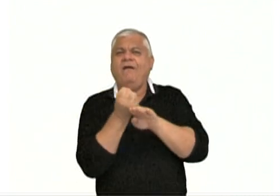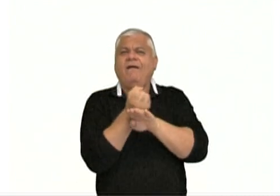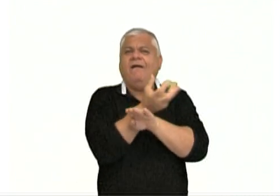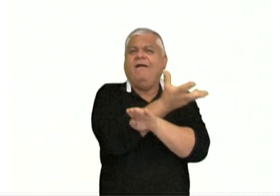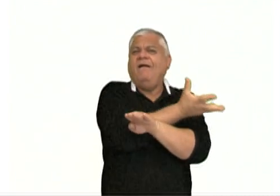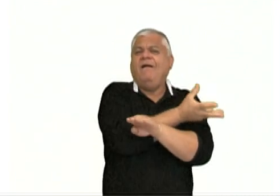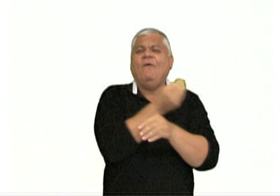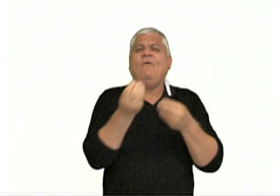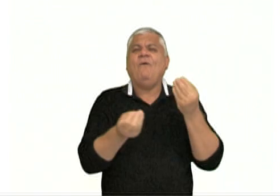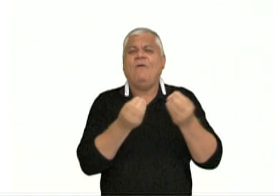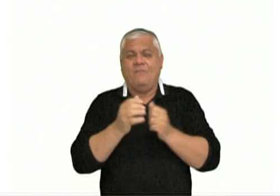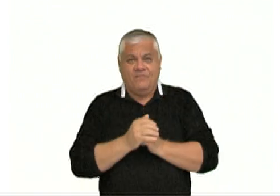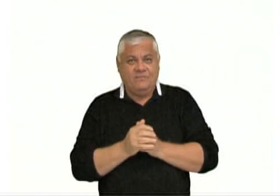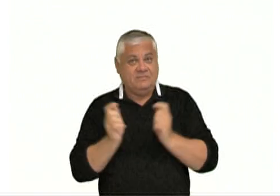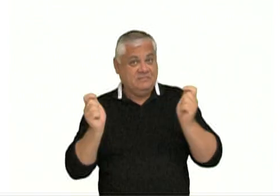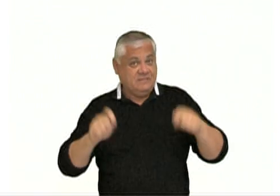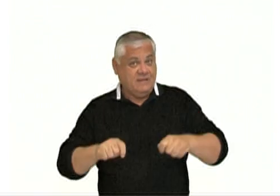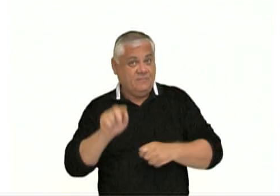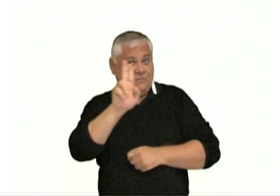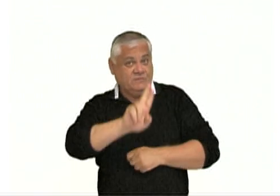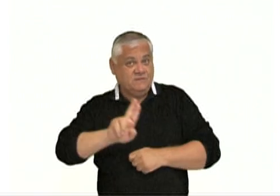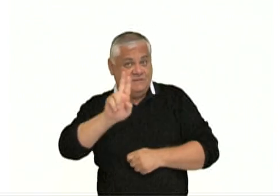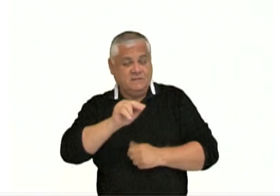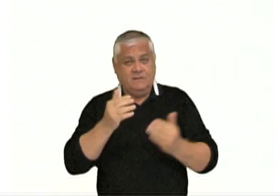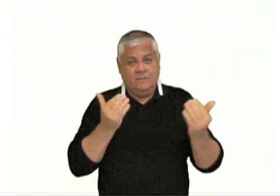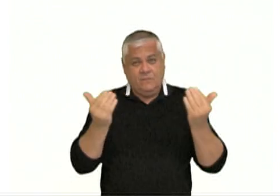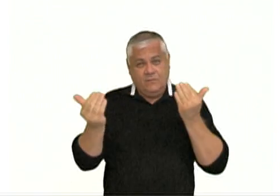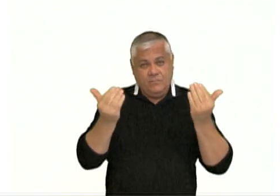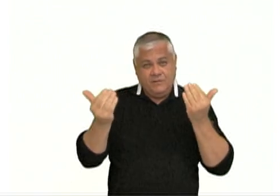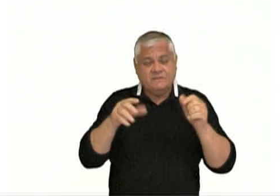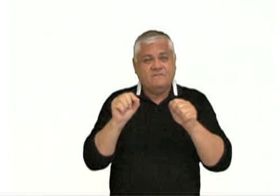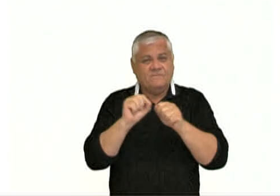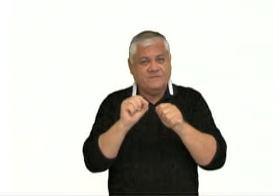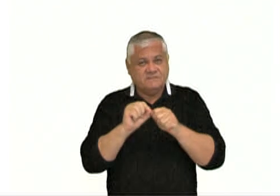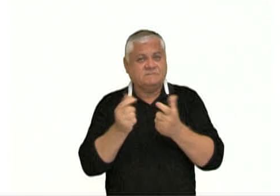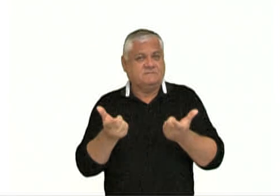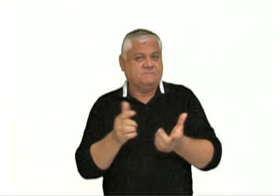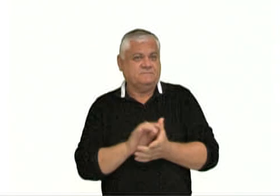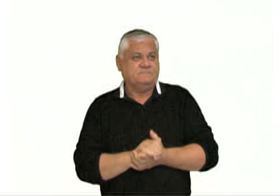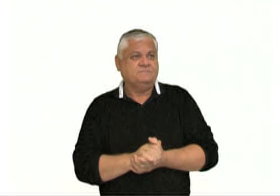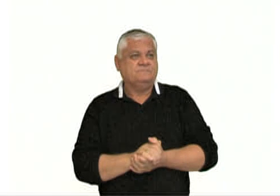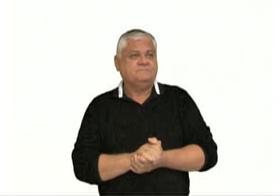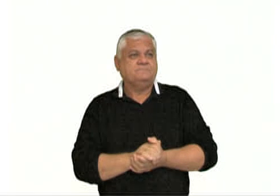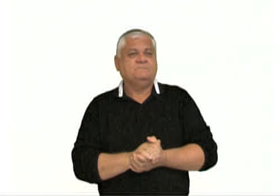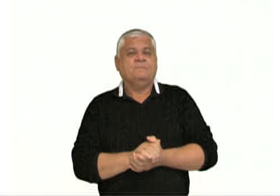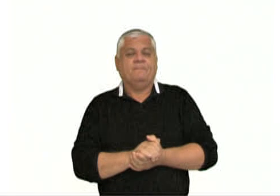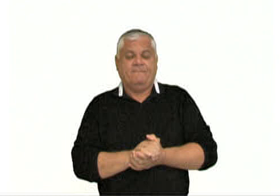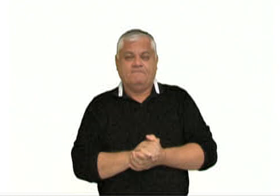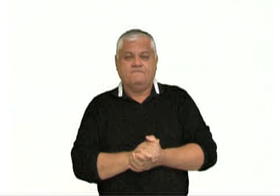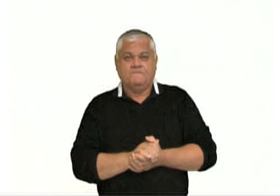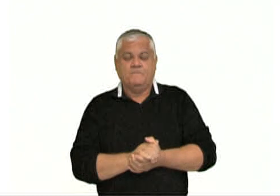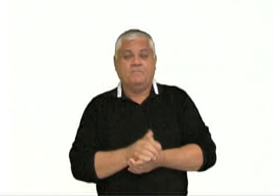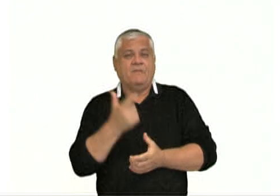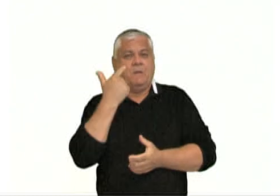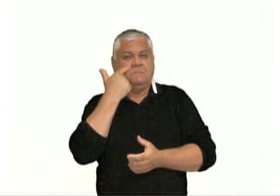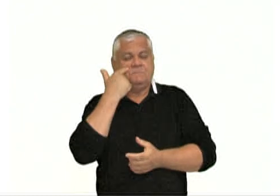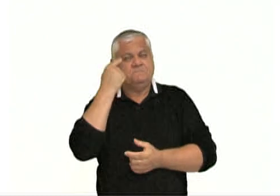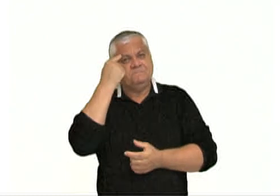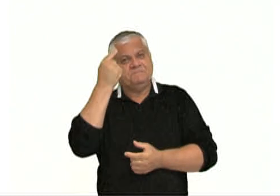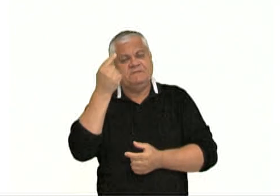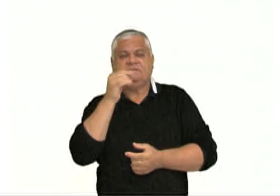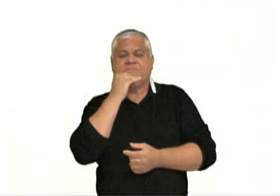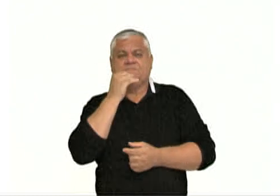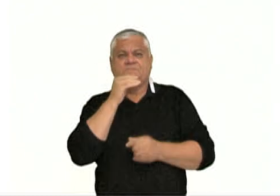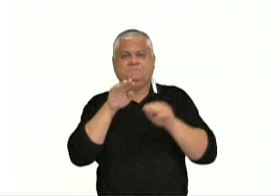nós podemos utilizar essas comparações, fazer essas comparações, ok? Então vamos imaginar